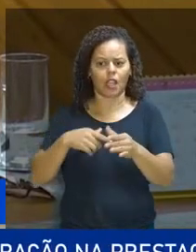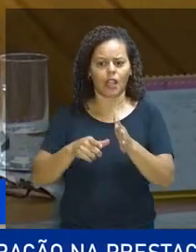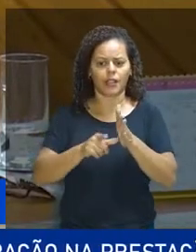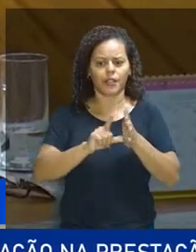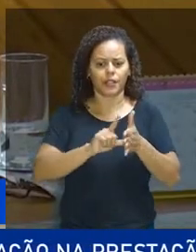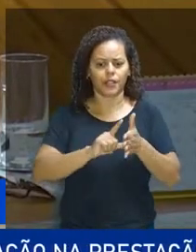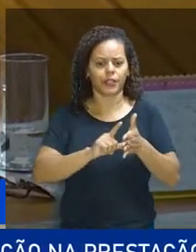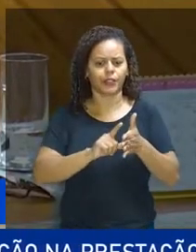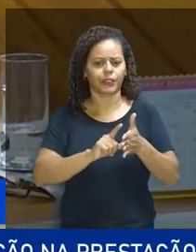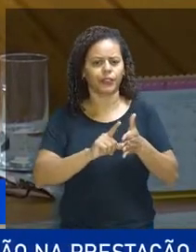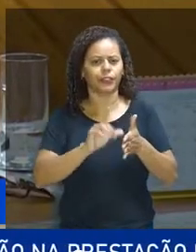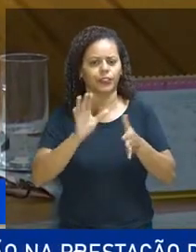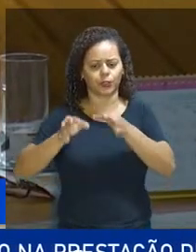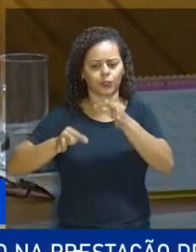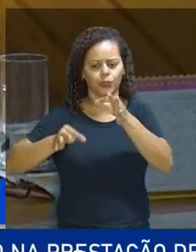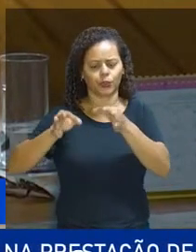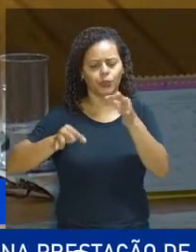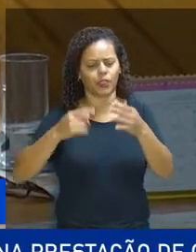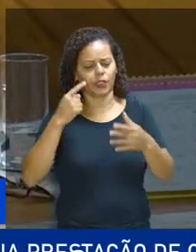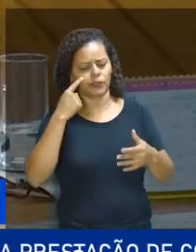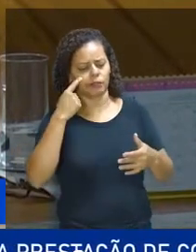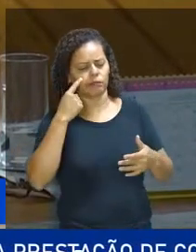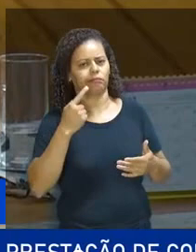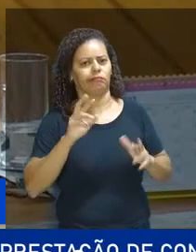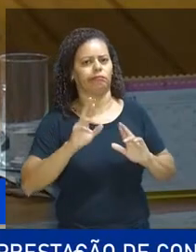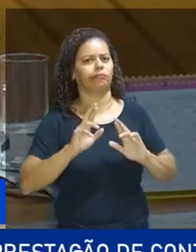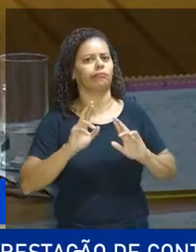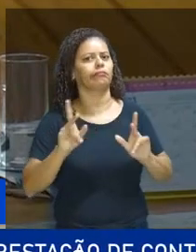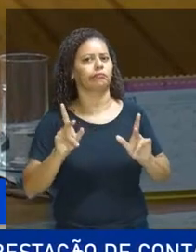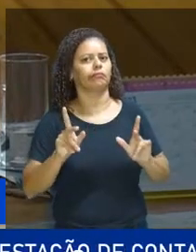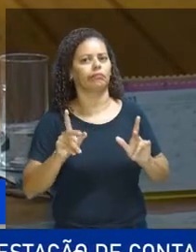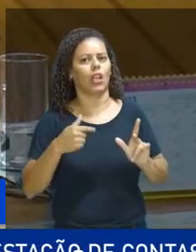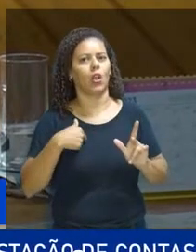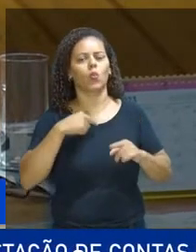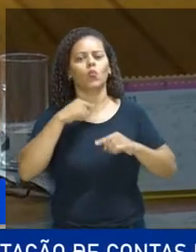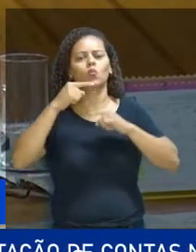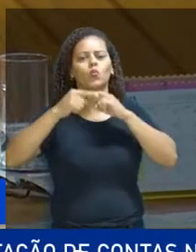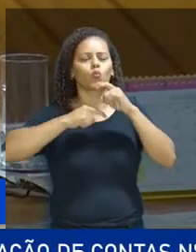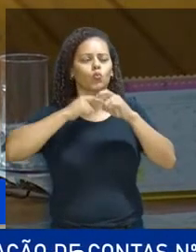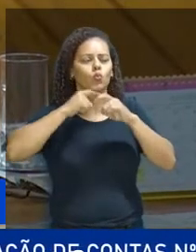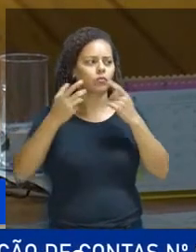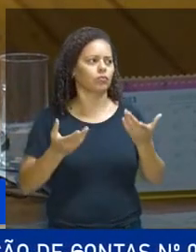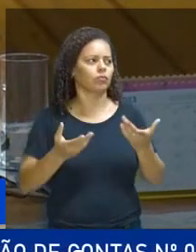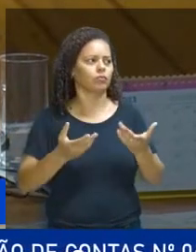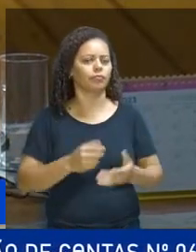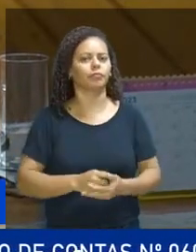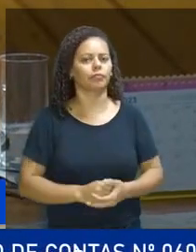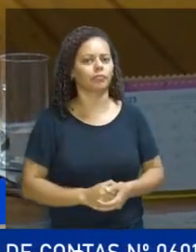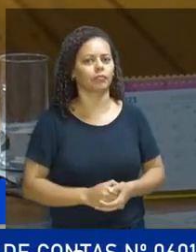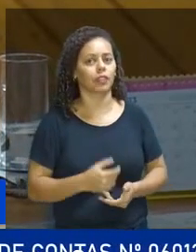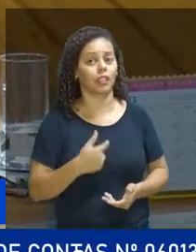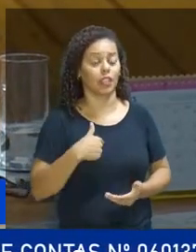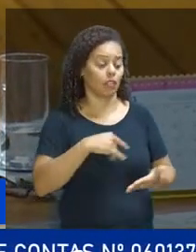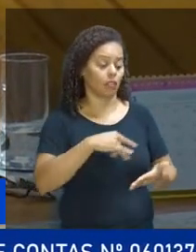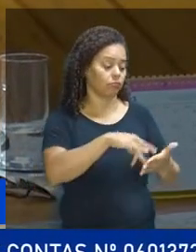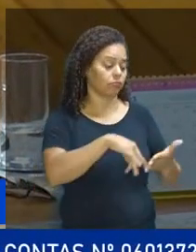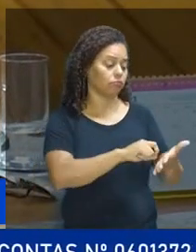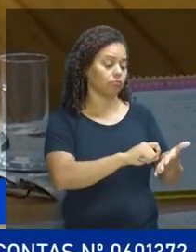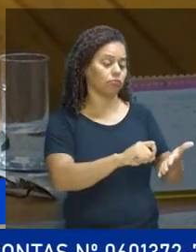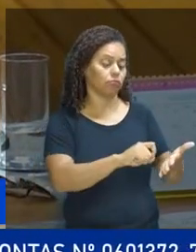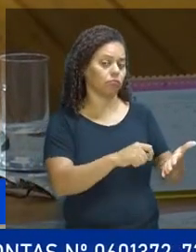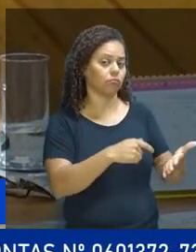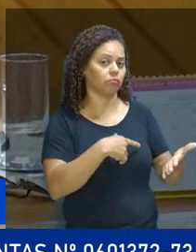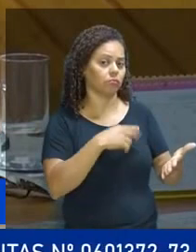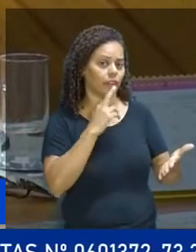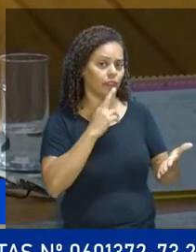a contadoria. E o Ministério Público apresentou o parecer, onde alega preliminarmente que